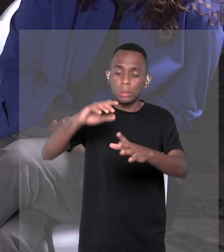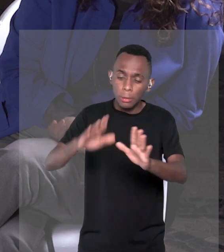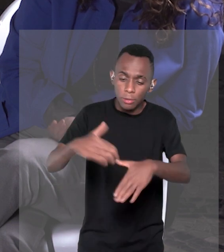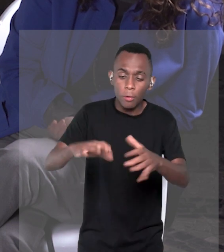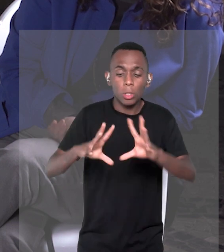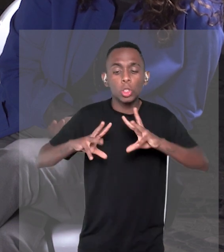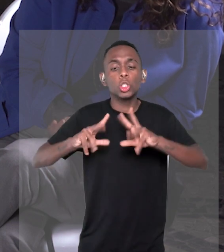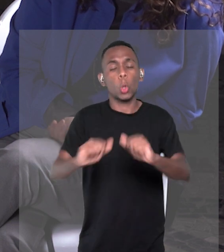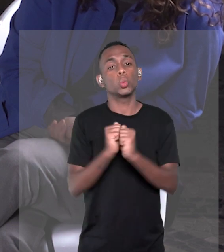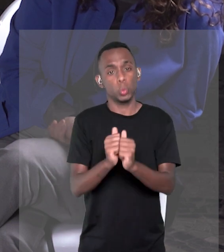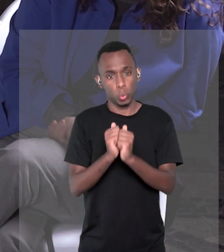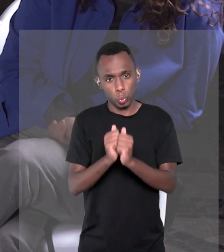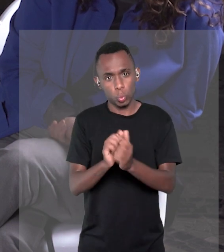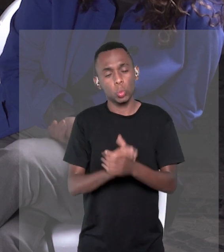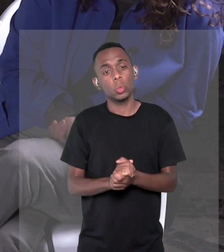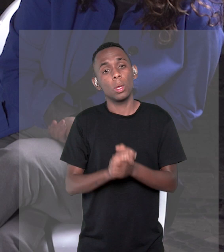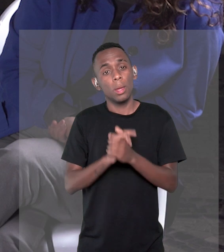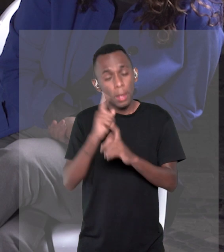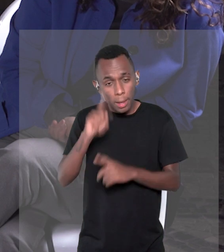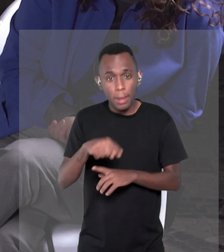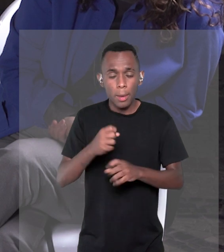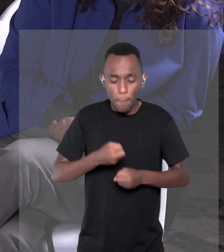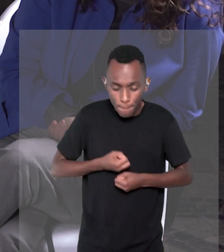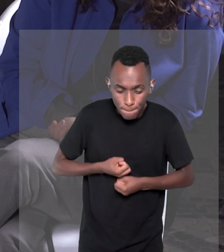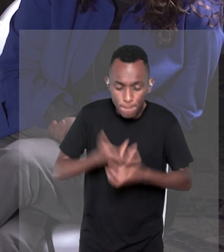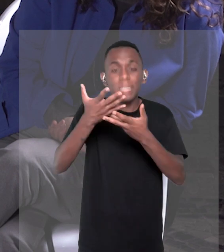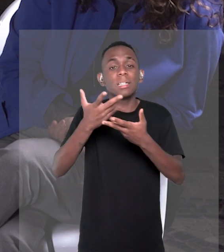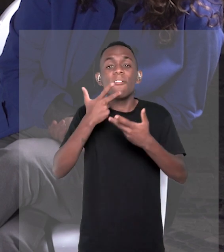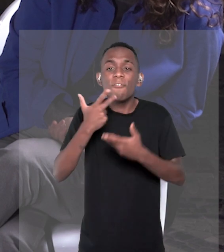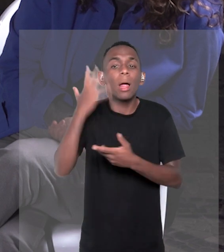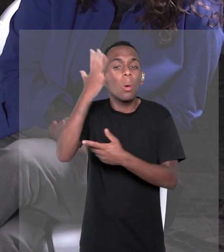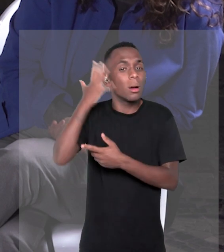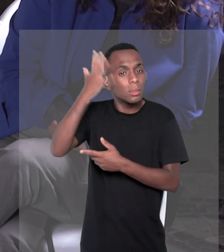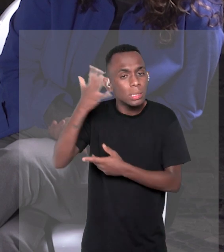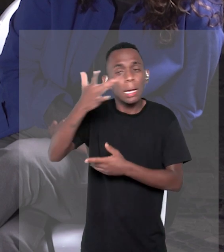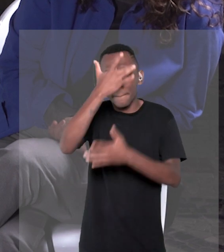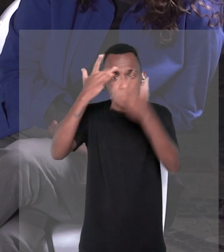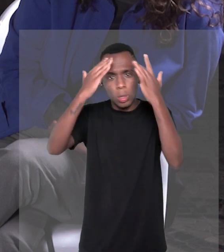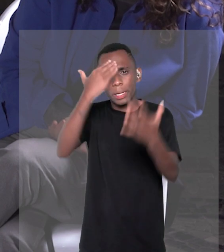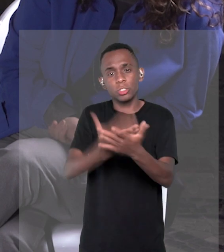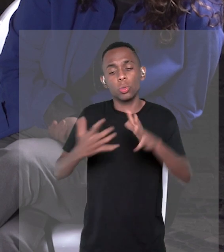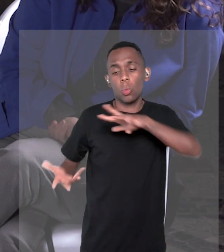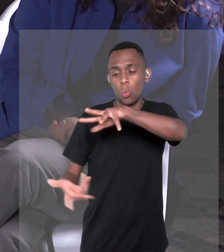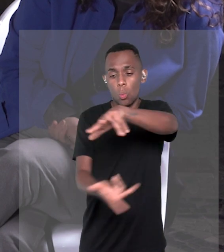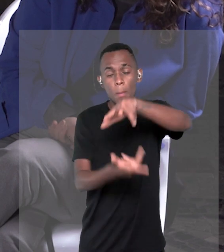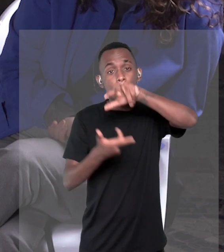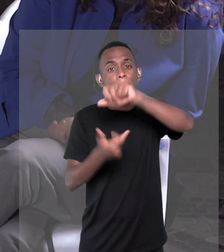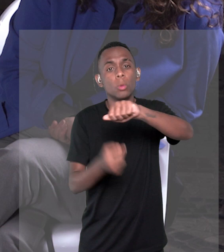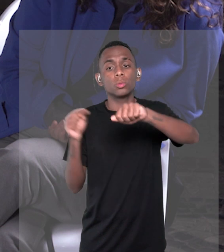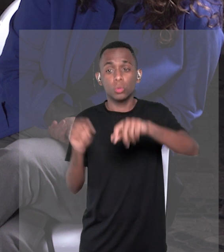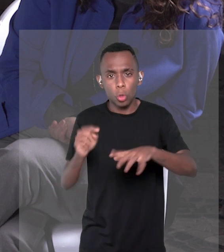fertilizante. Fertilizante da democracia. Quer dizer, ser uma palavra de quem